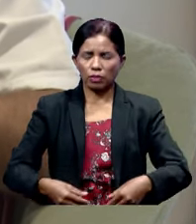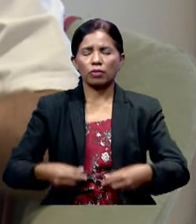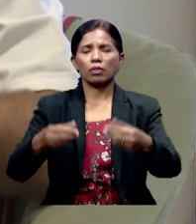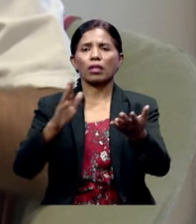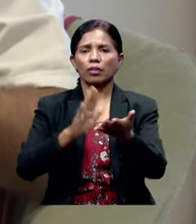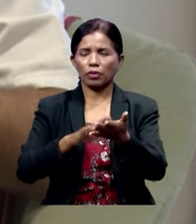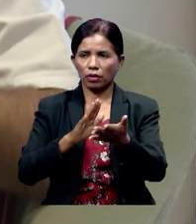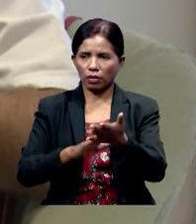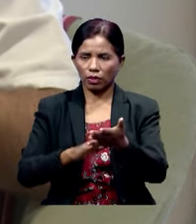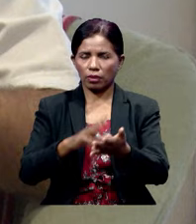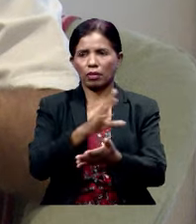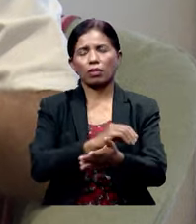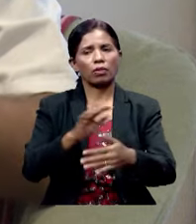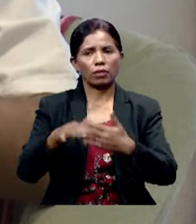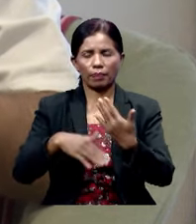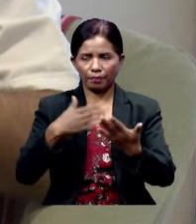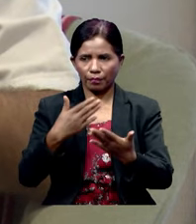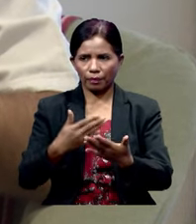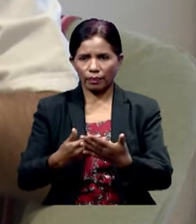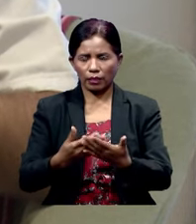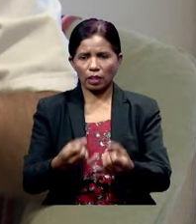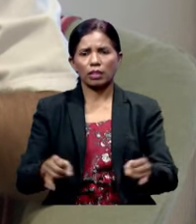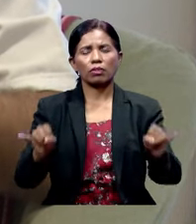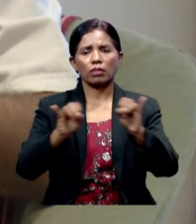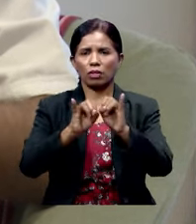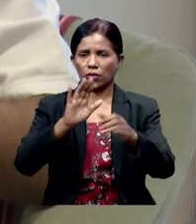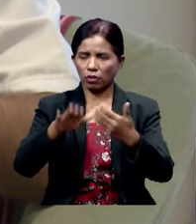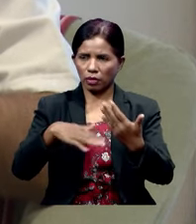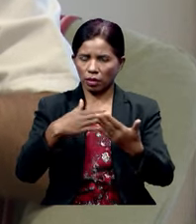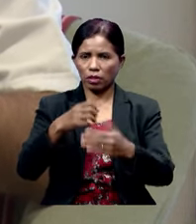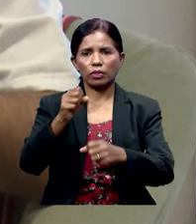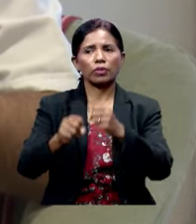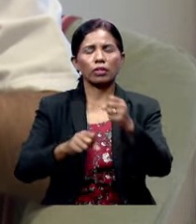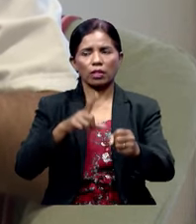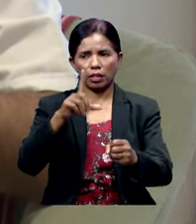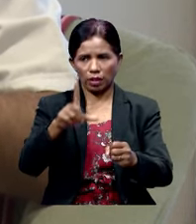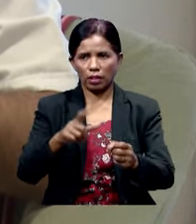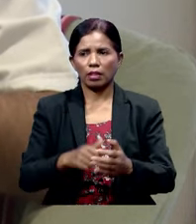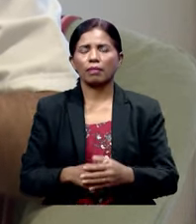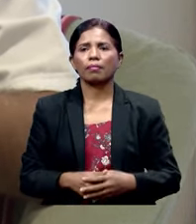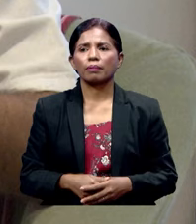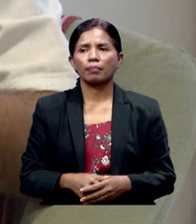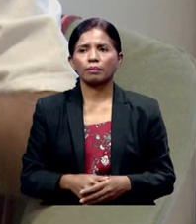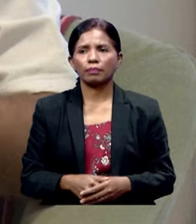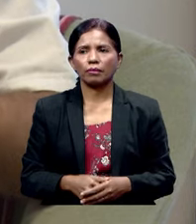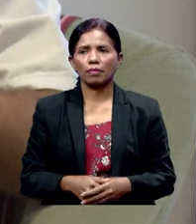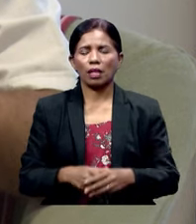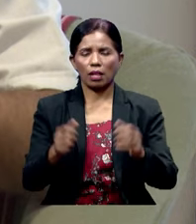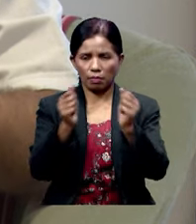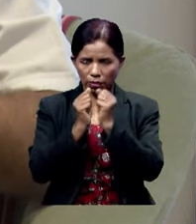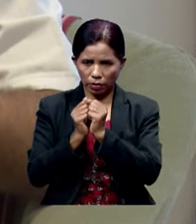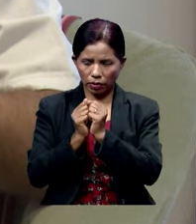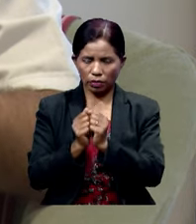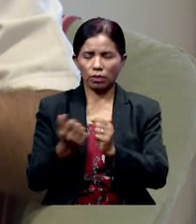junto com as outras eh instituições eh sociais para eh acompanhar